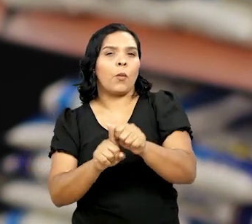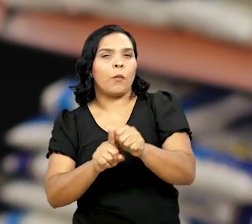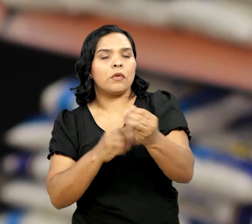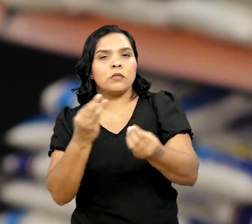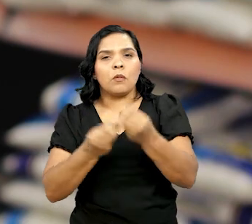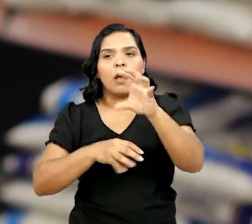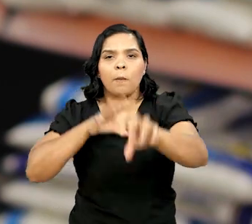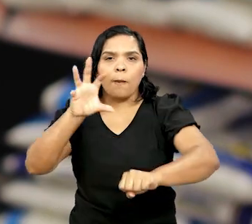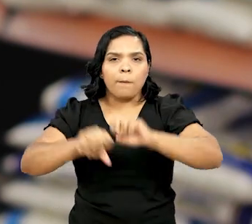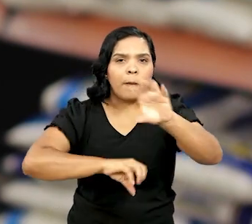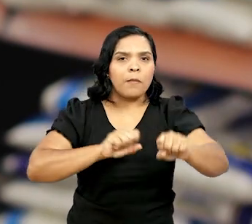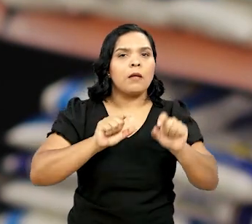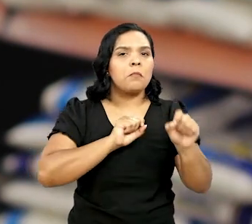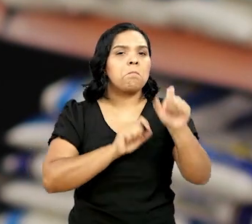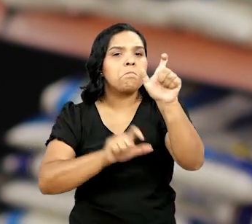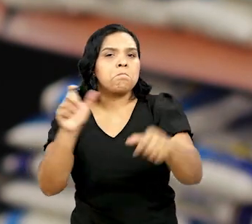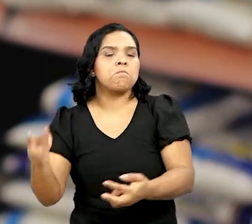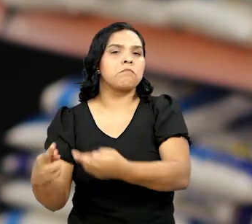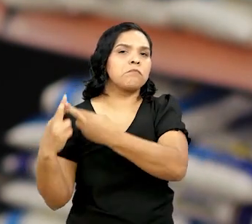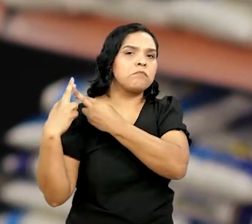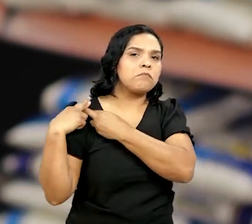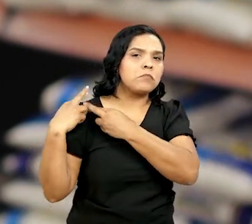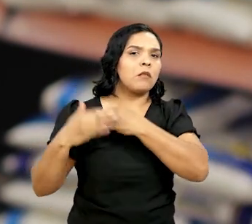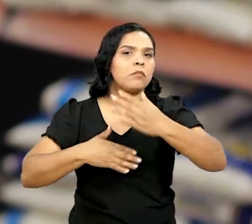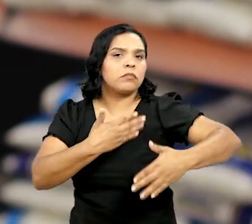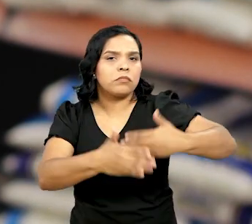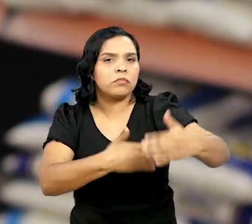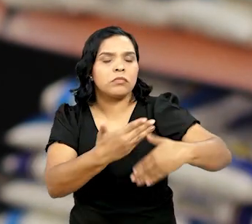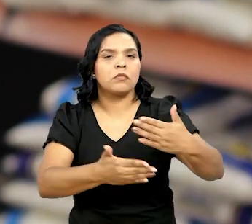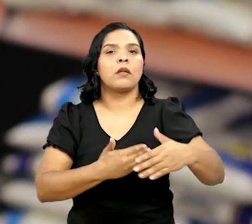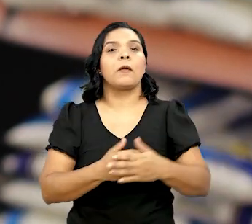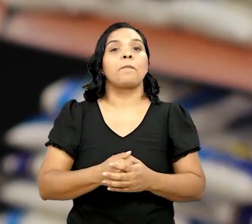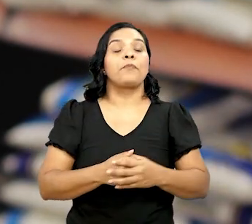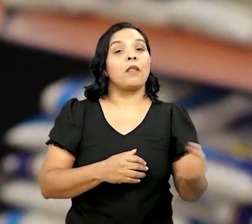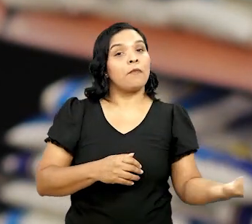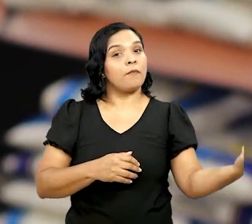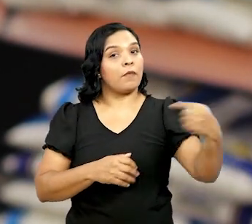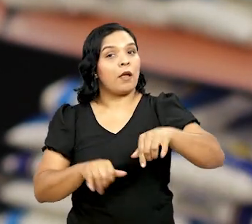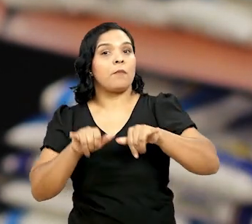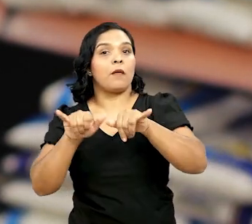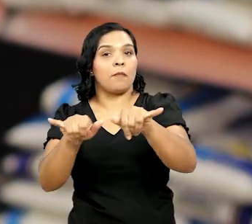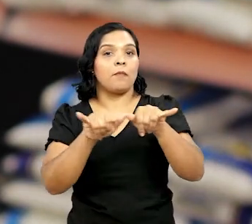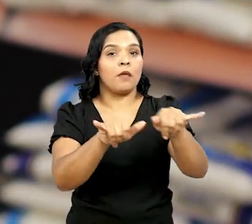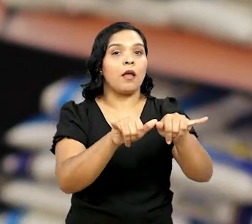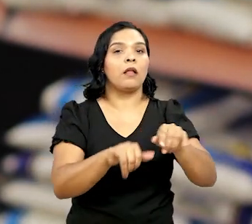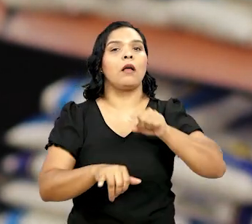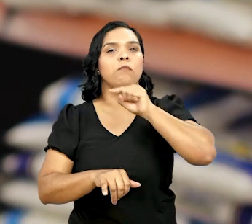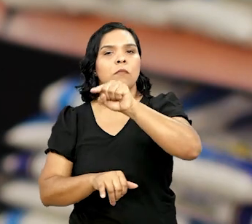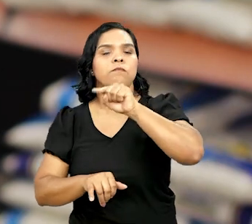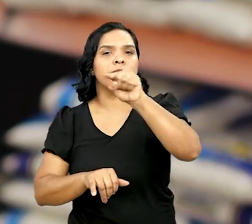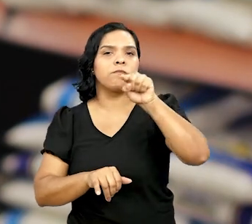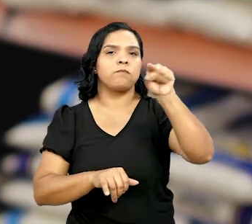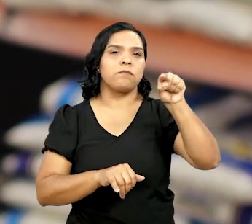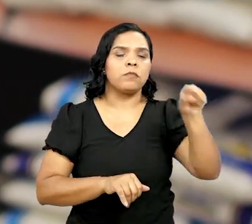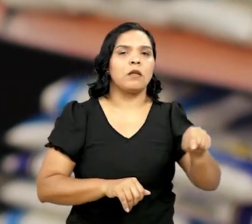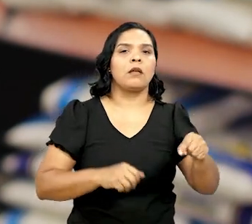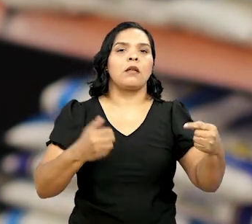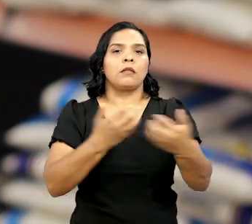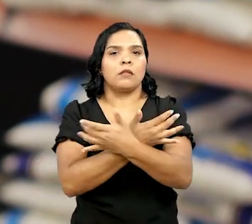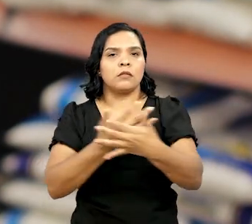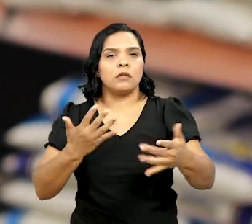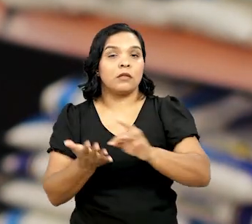como vai ser as coletas, quem vai fazer cada processo. A gente vem para os mercados, são mais de 40 supermercados da